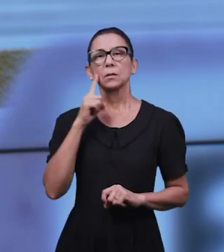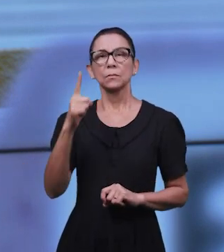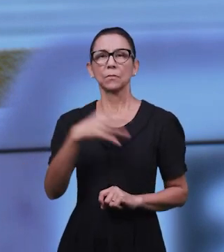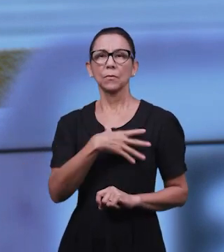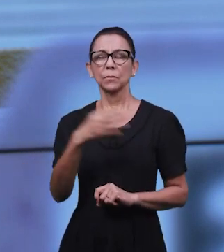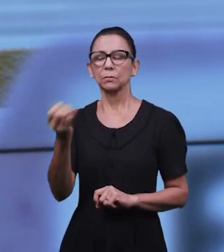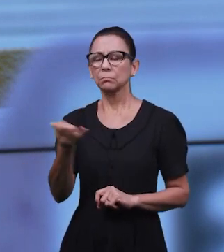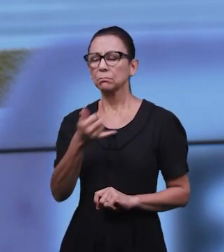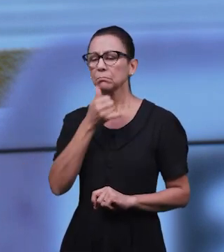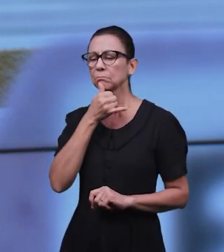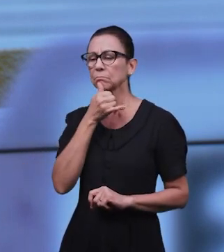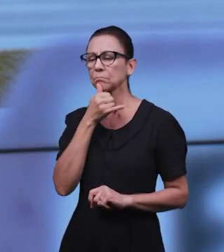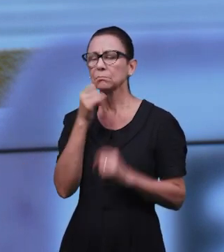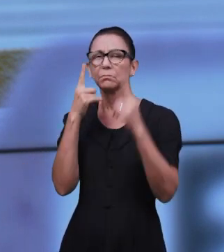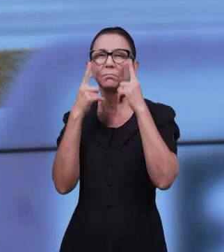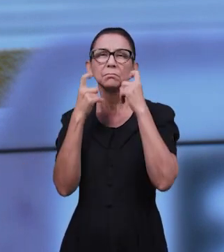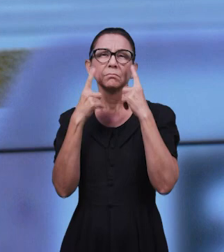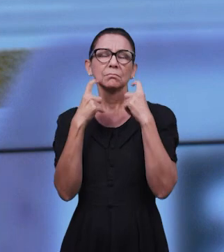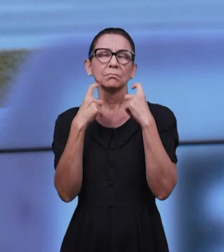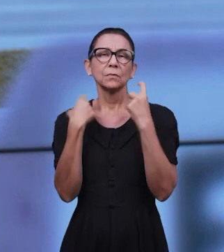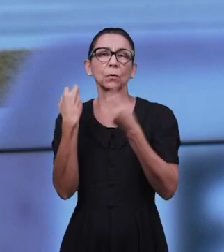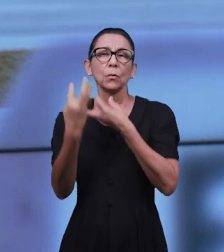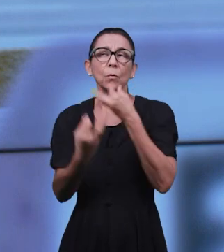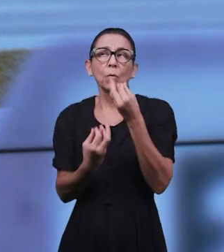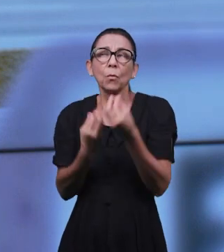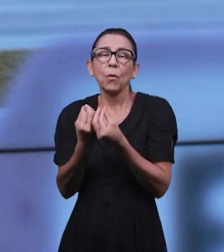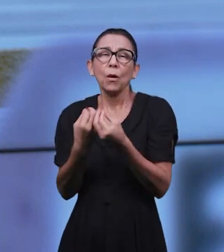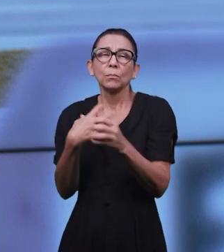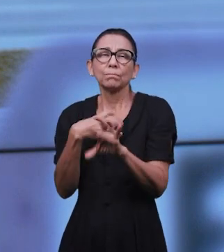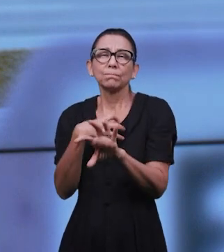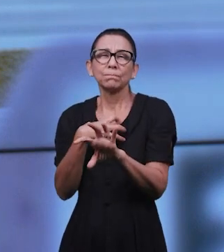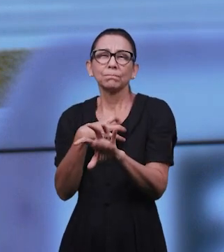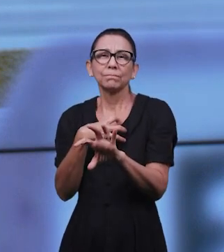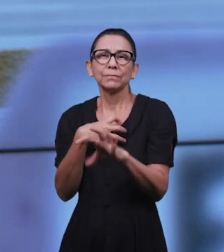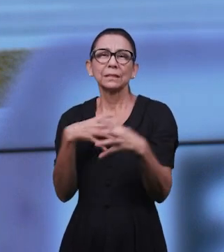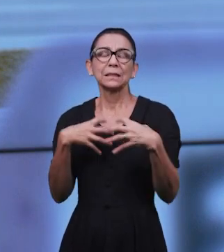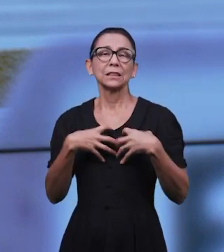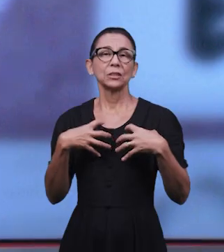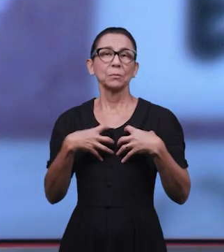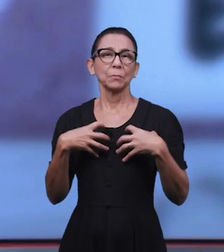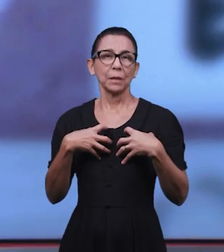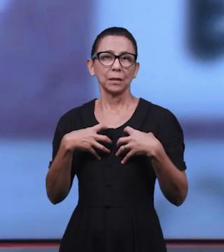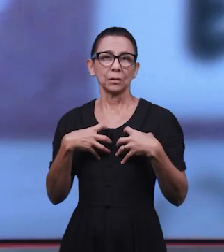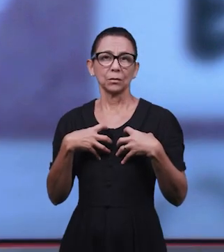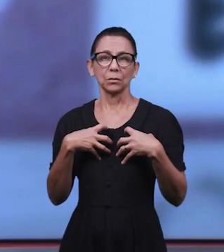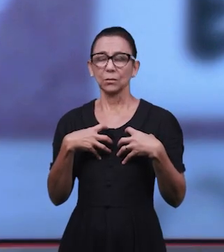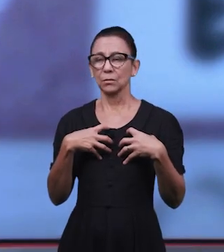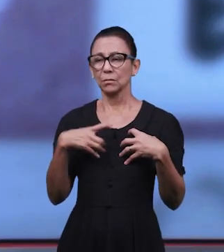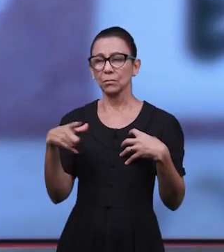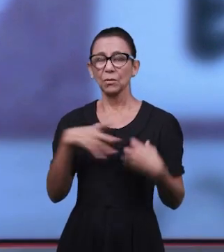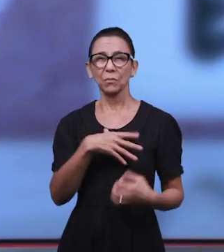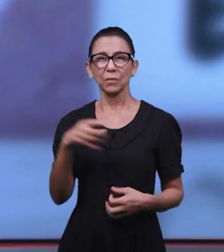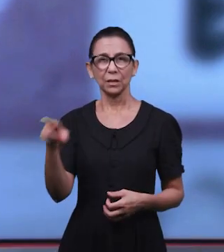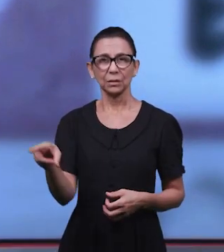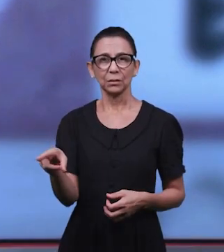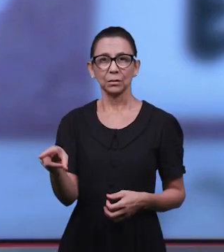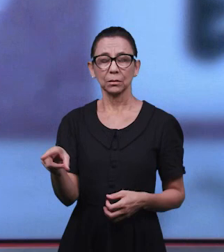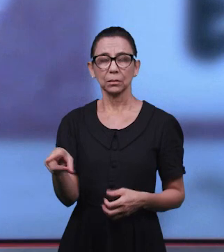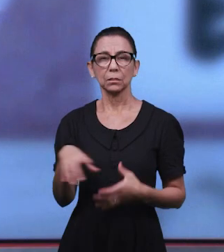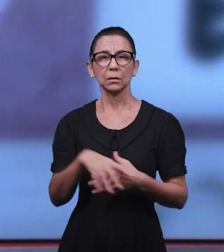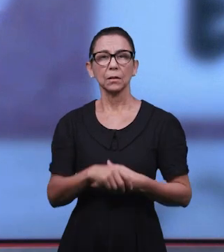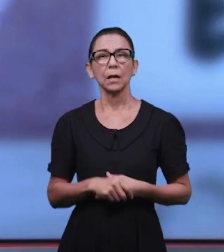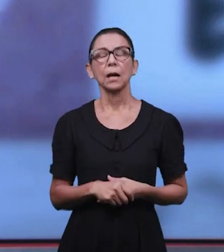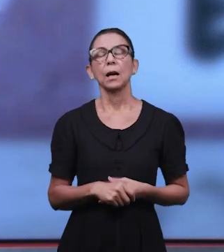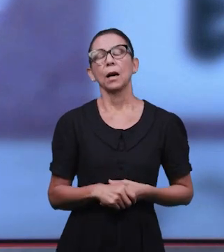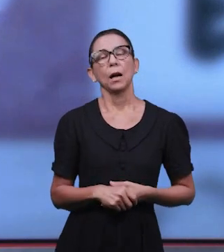tristes, chorando? Como lidamos com os sentimentos dos nossos filhos? Deixamos eles de lado porque já